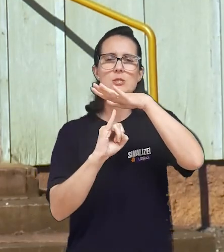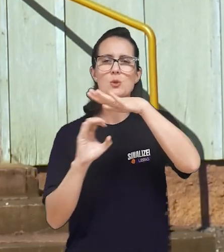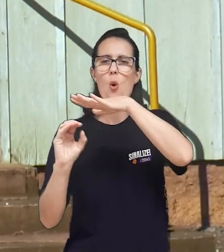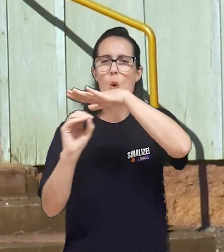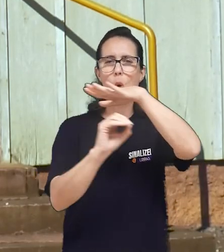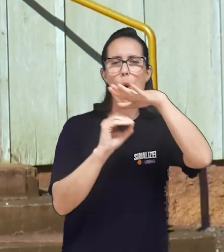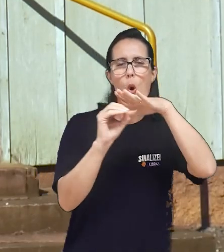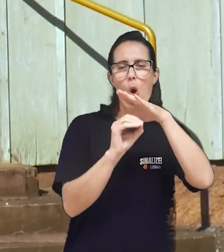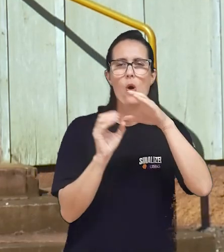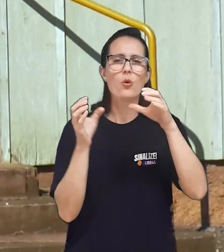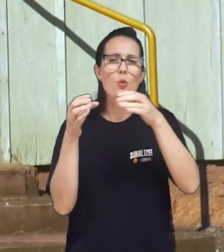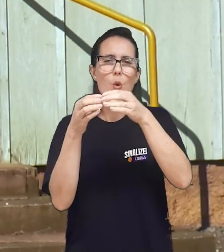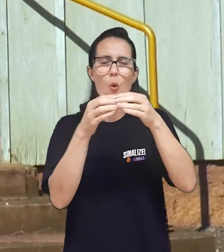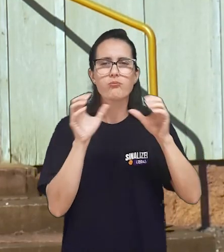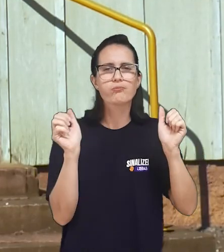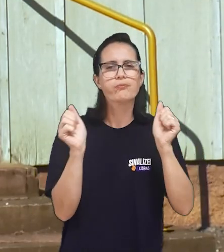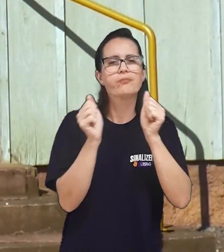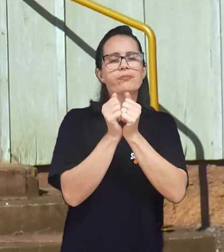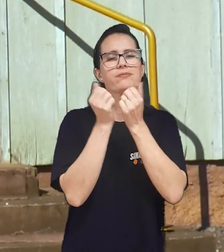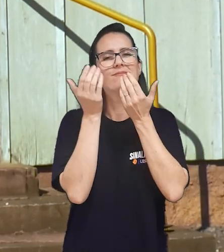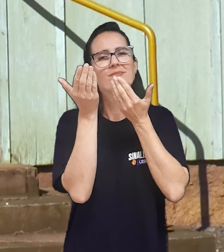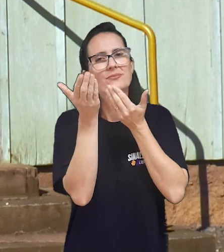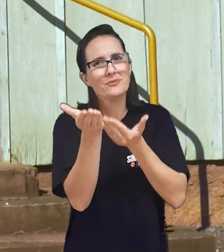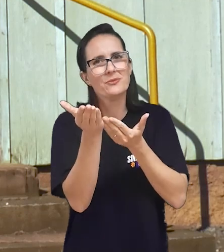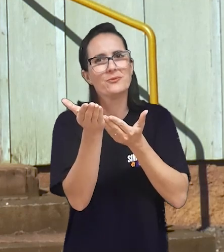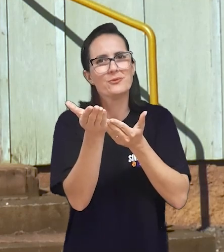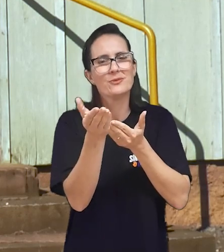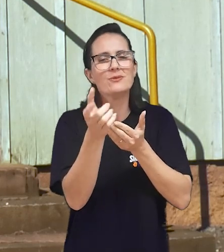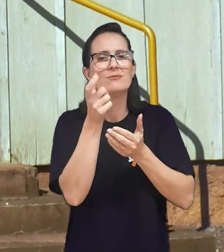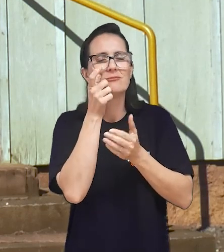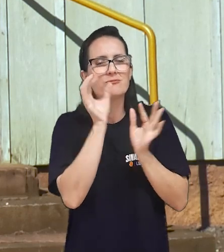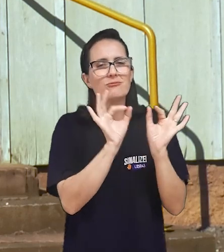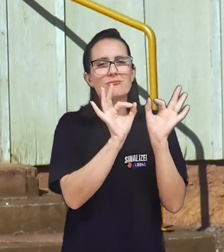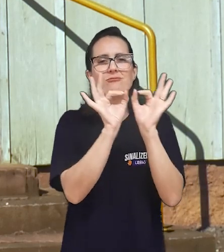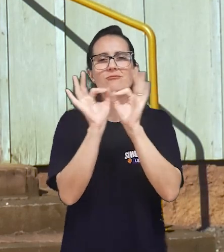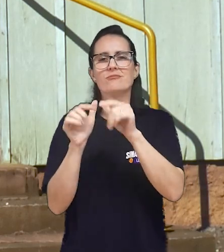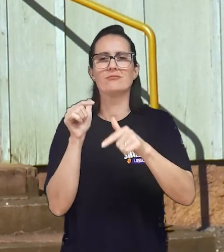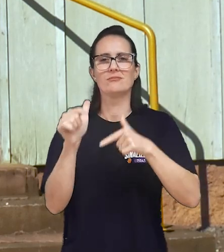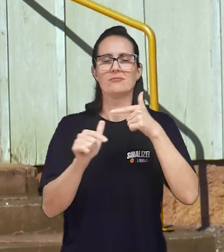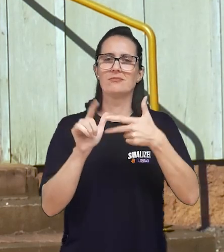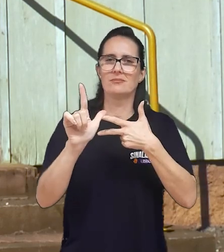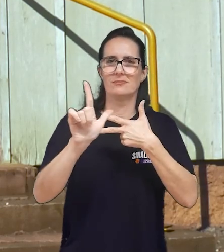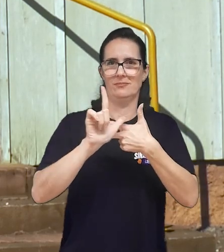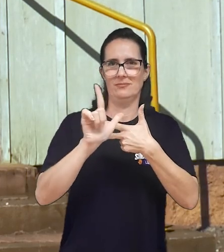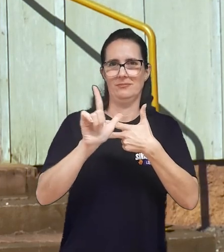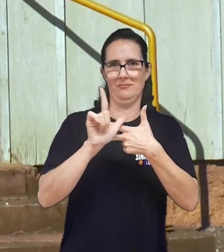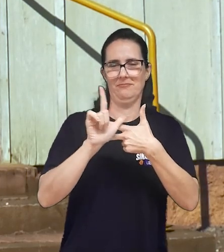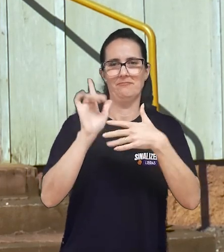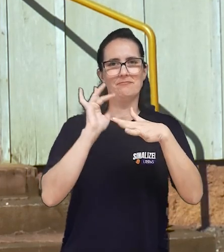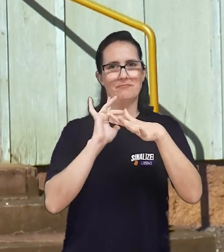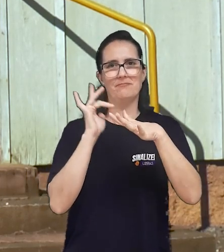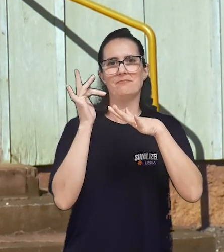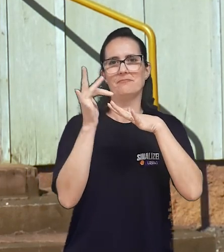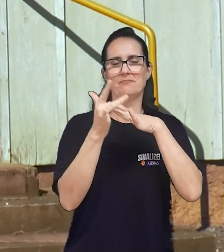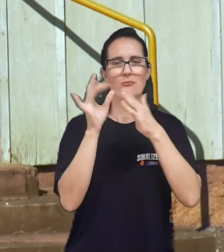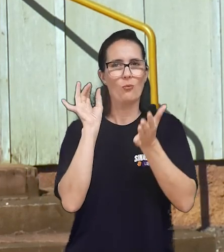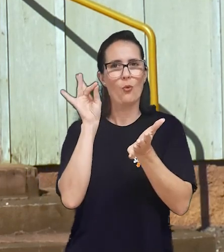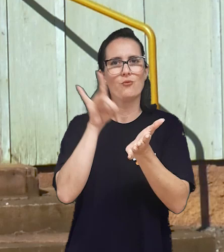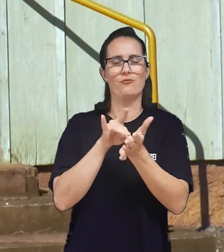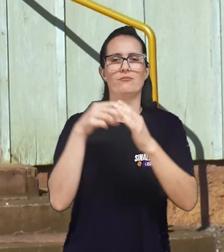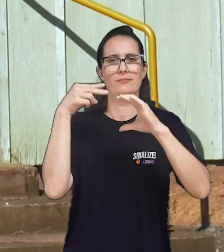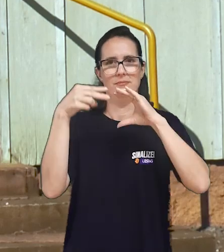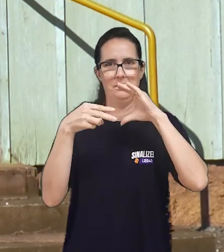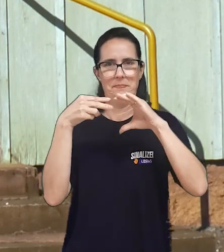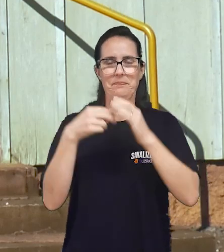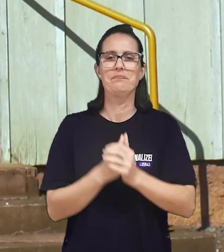entidades, instituições e organizações da nossa cidade com você que acompanha as atividades legislativas pelos canais